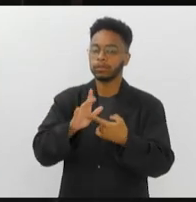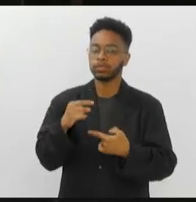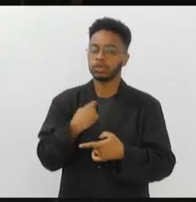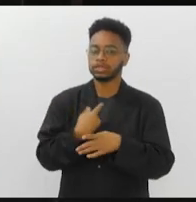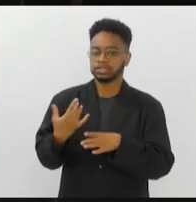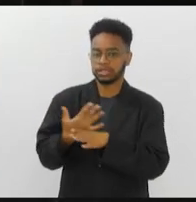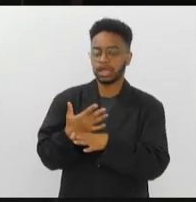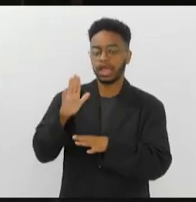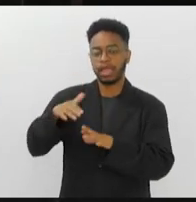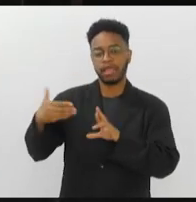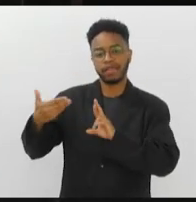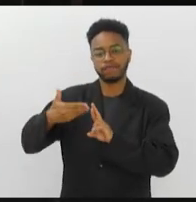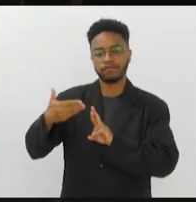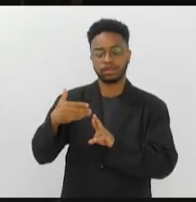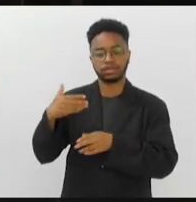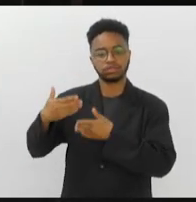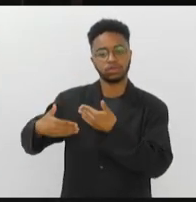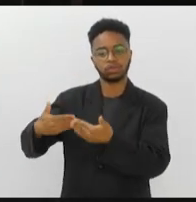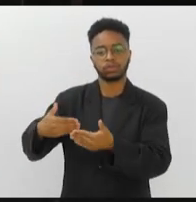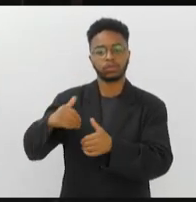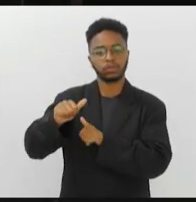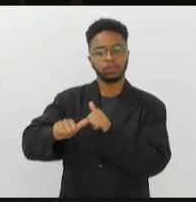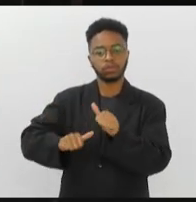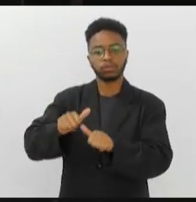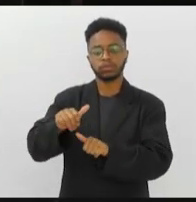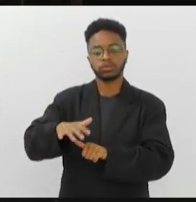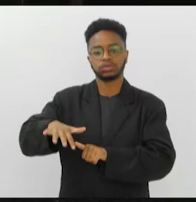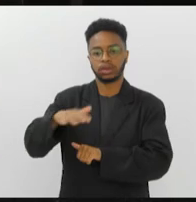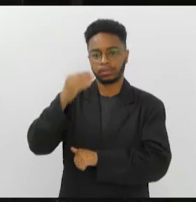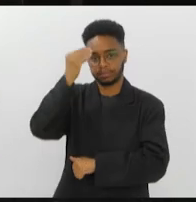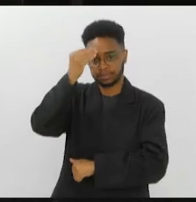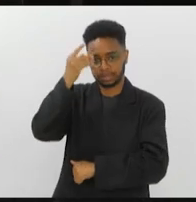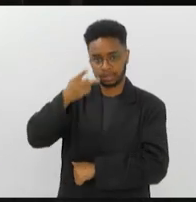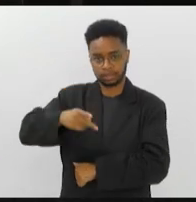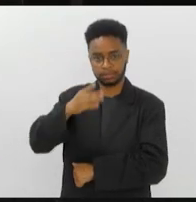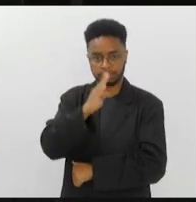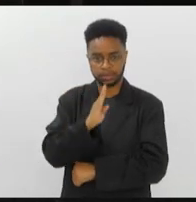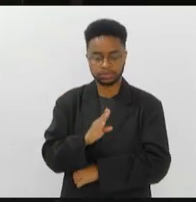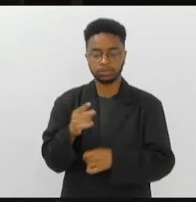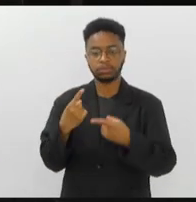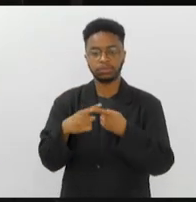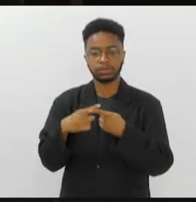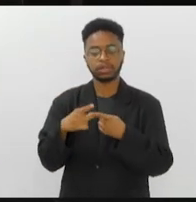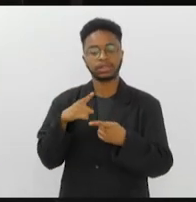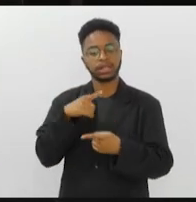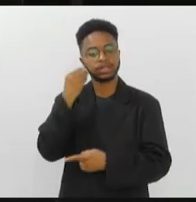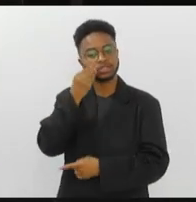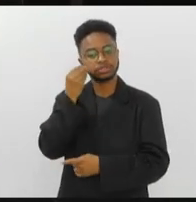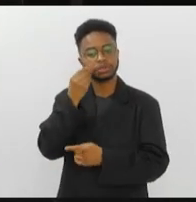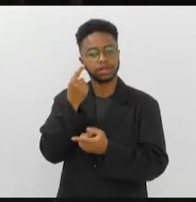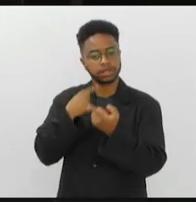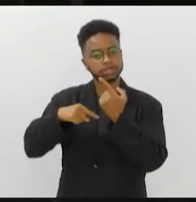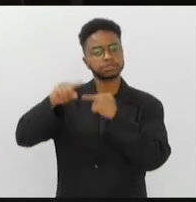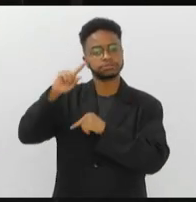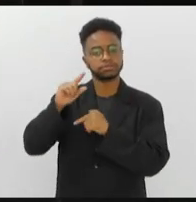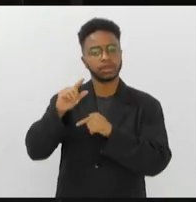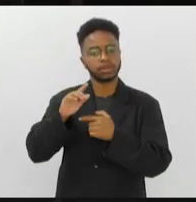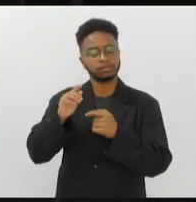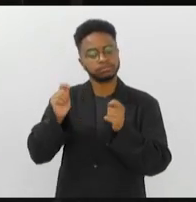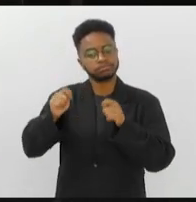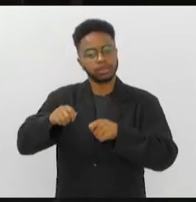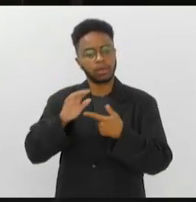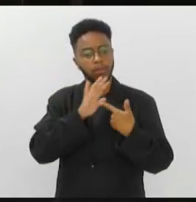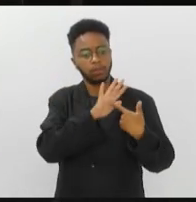de referência no processo de reforma psiquiátrica no Brasil. Que a experiência exitosa em Carmo sirva de